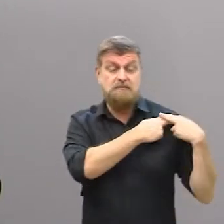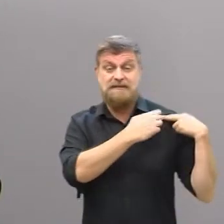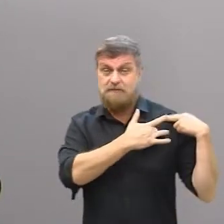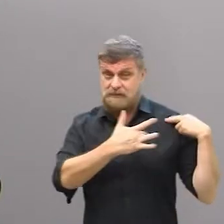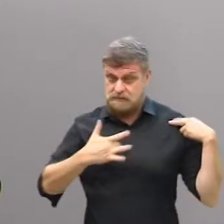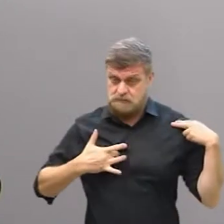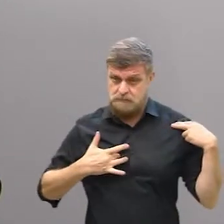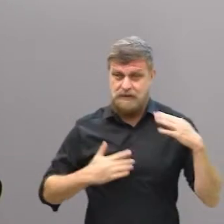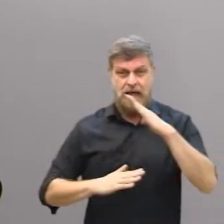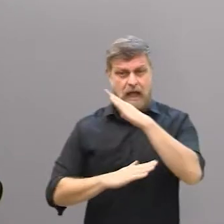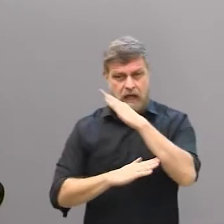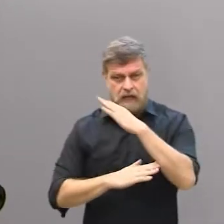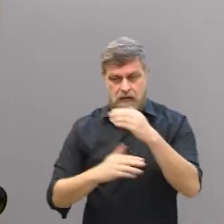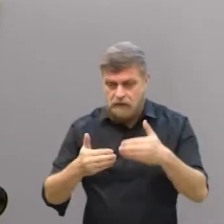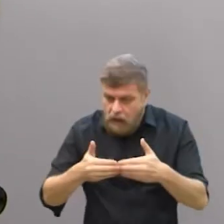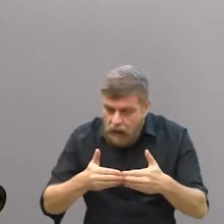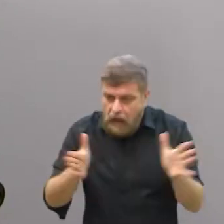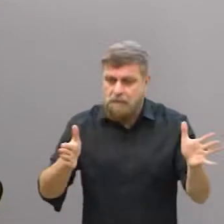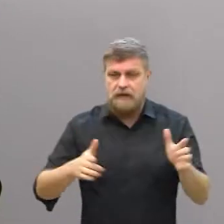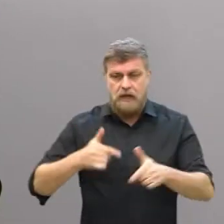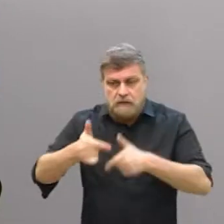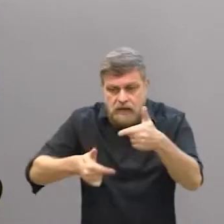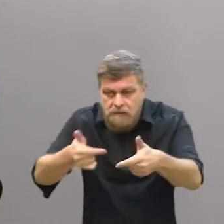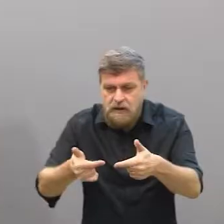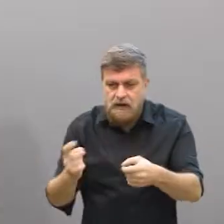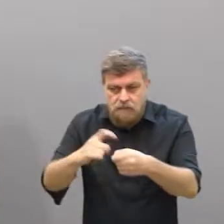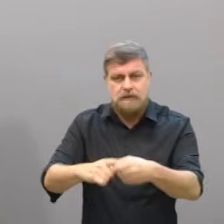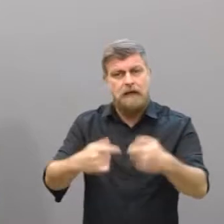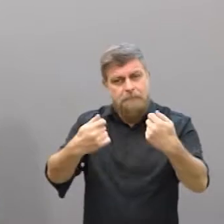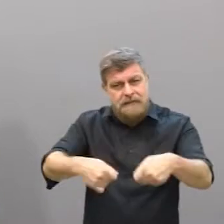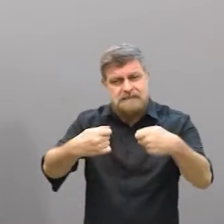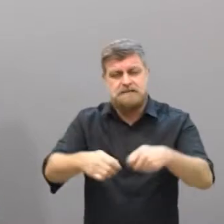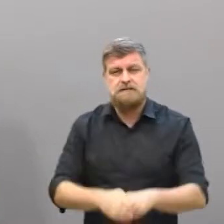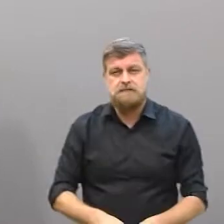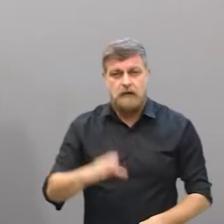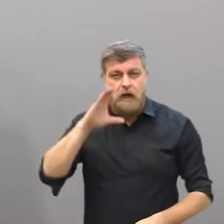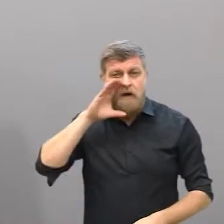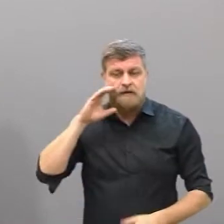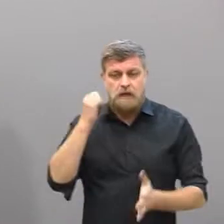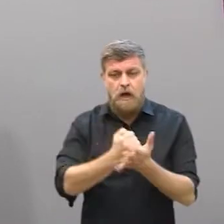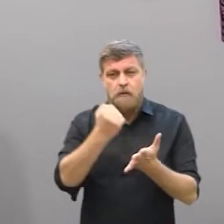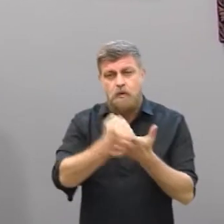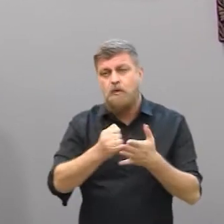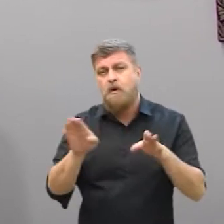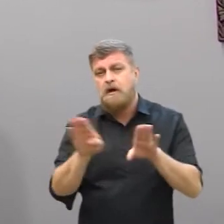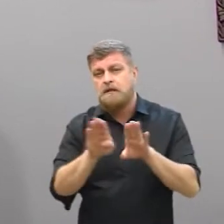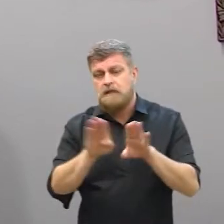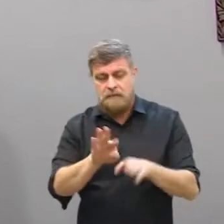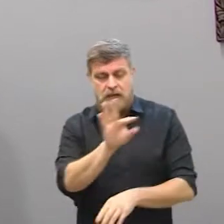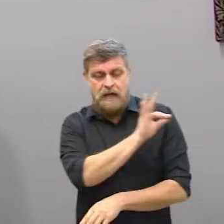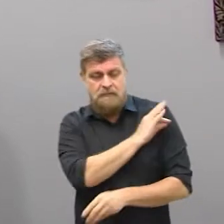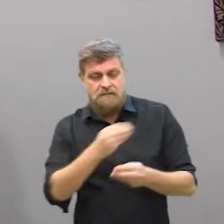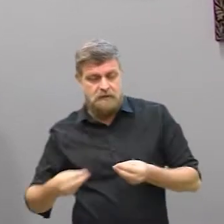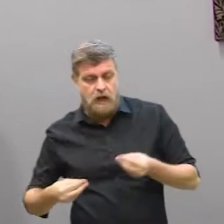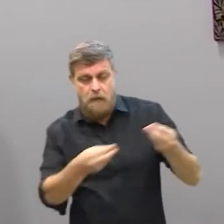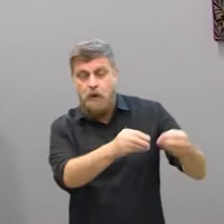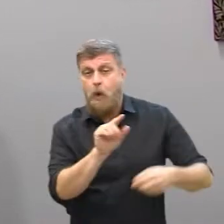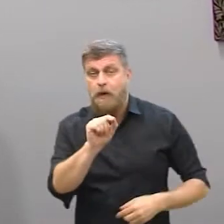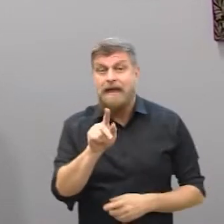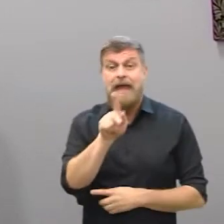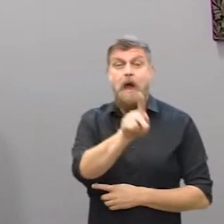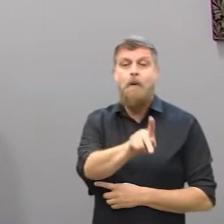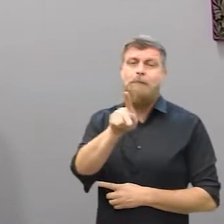órgãos de saúde, mas precisamos voltar a trabalhar. O vereador Luiz Cirilo também protocolou indicação à prefeitura para